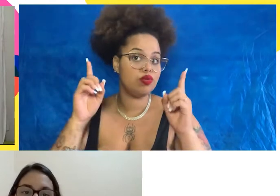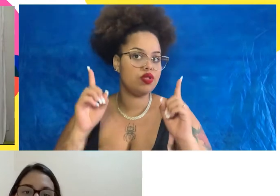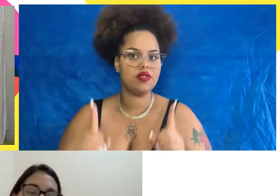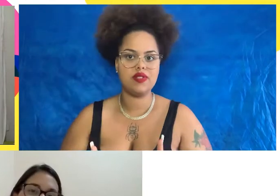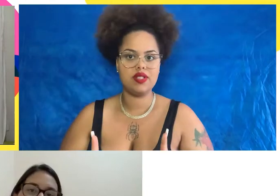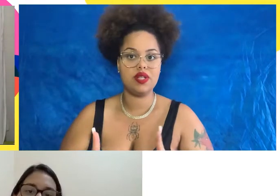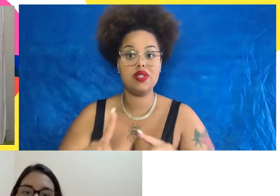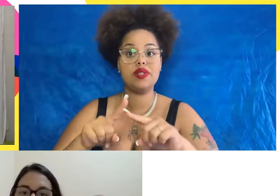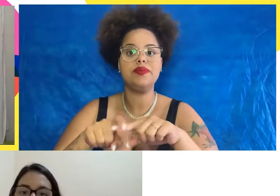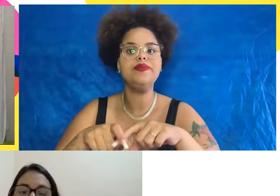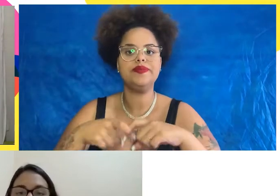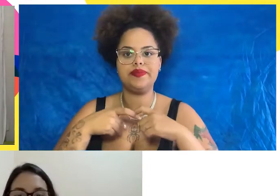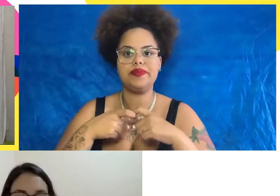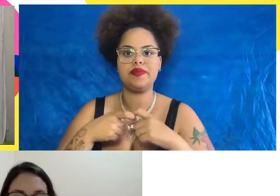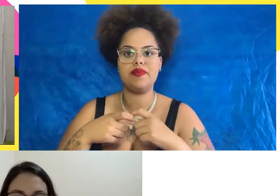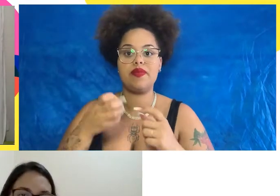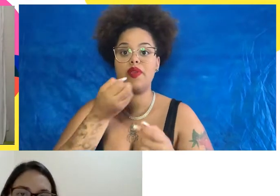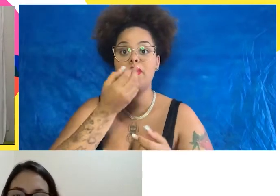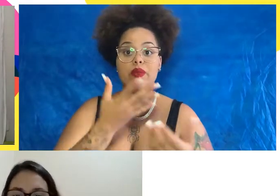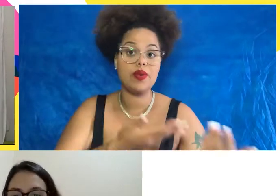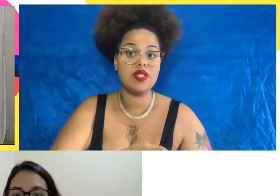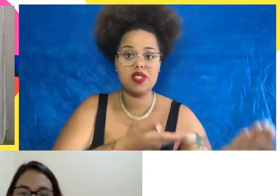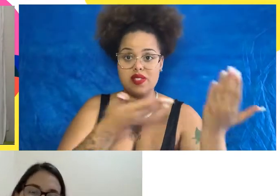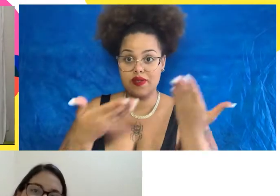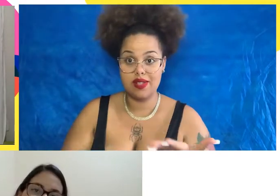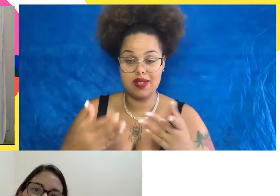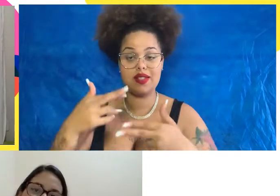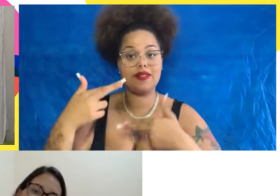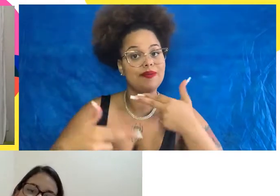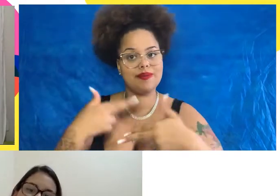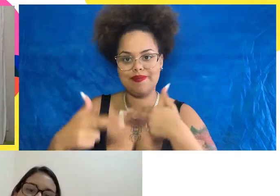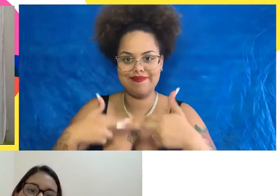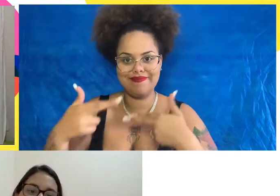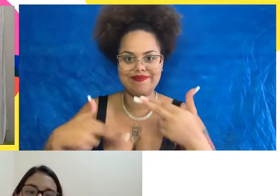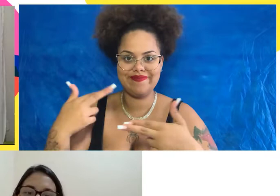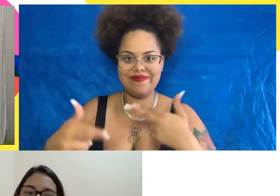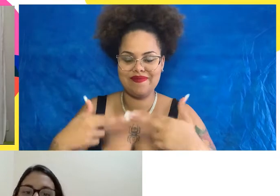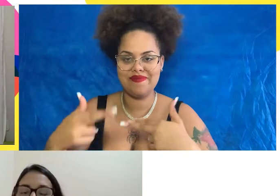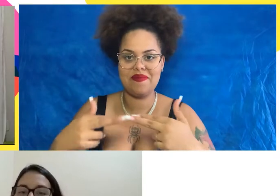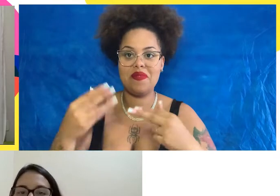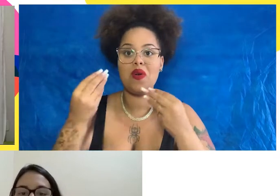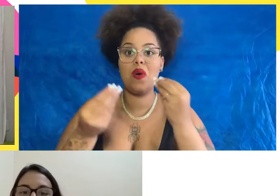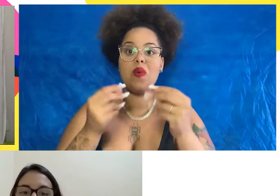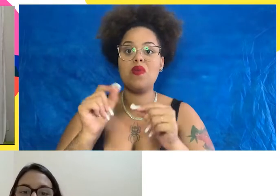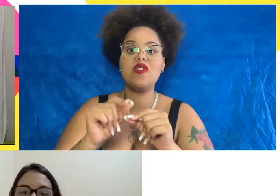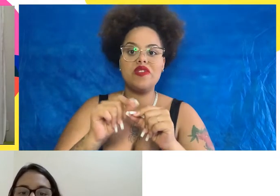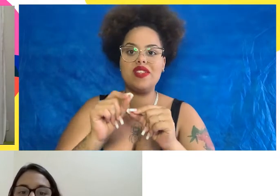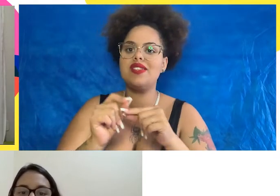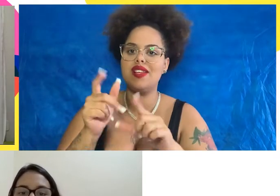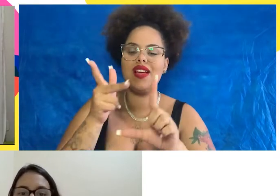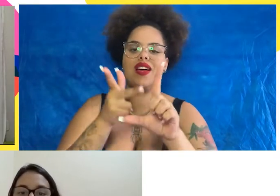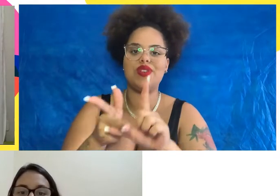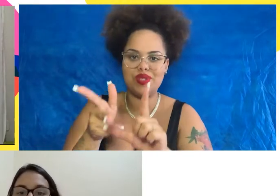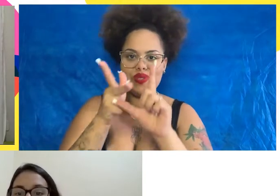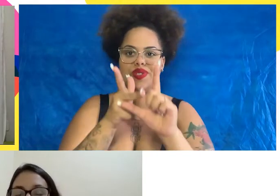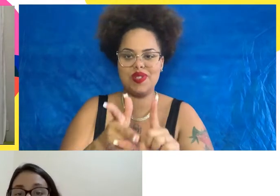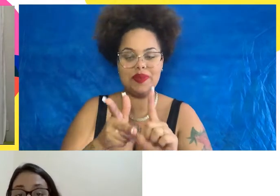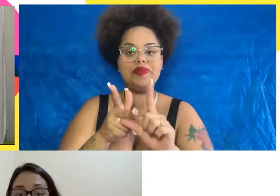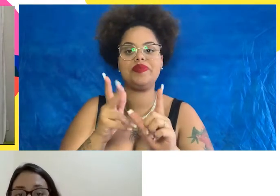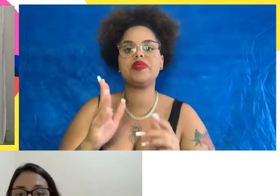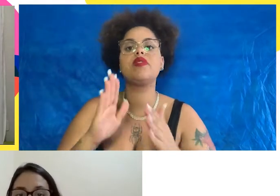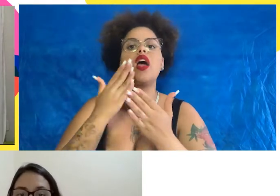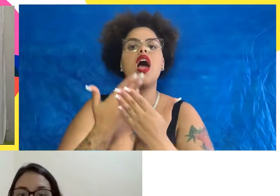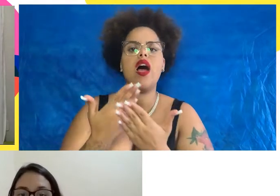Por isso, boas-vindas para essa revolução na forma de fazer audiovisual. Durante as